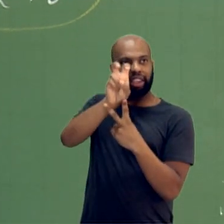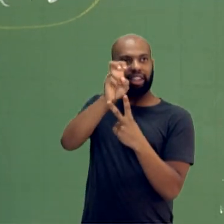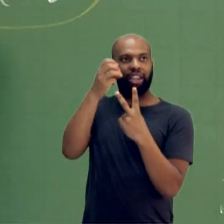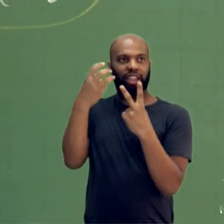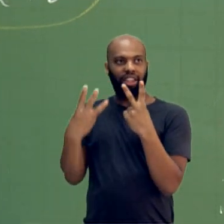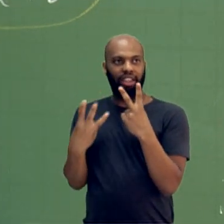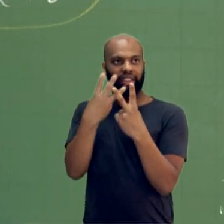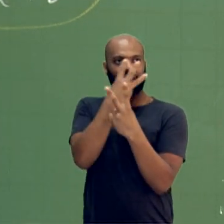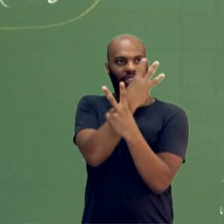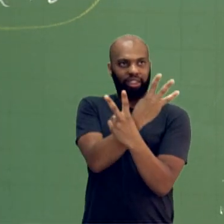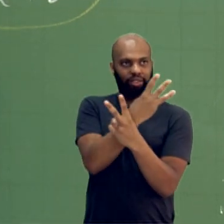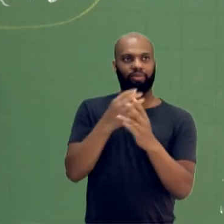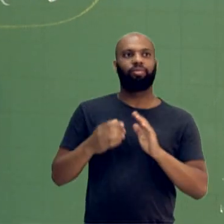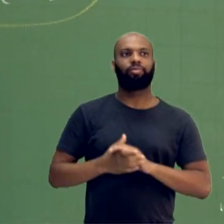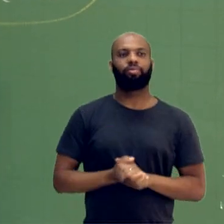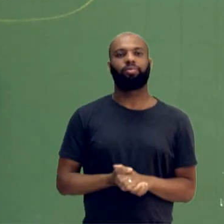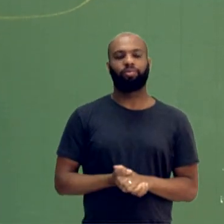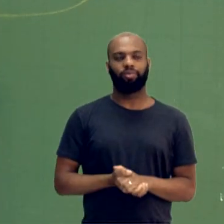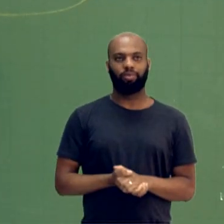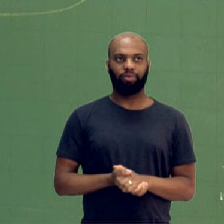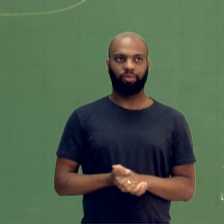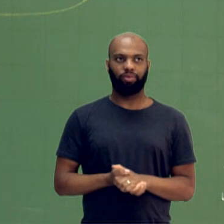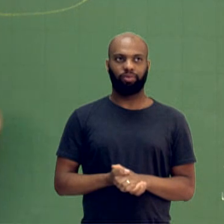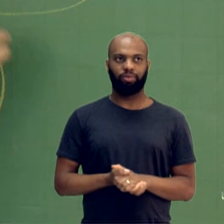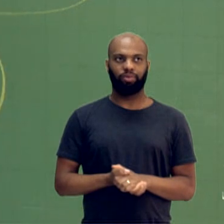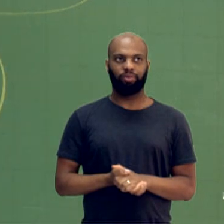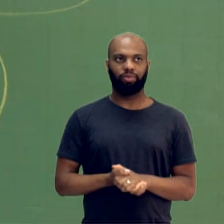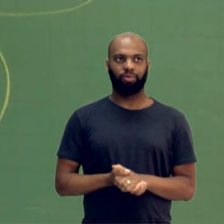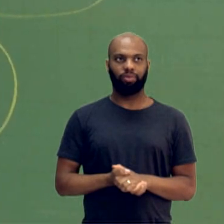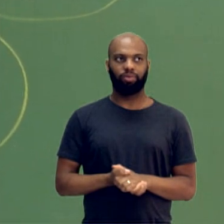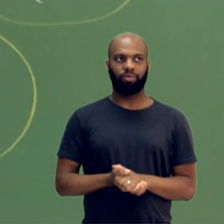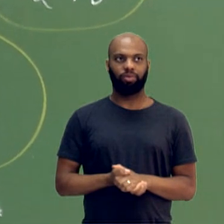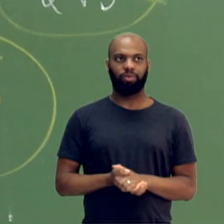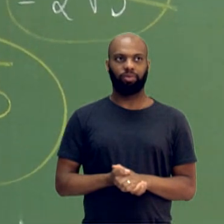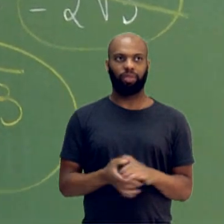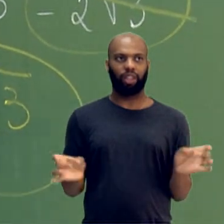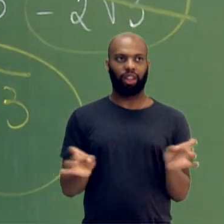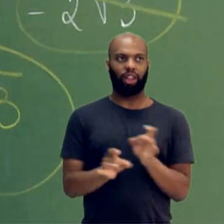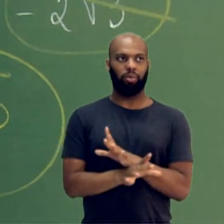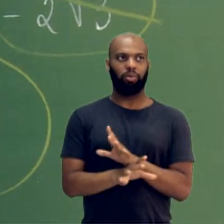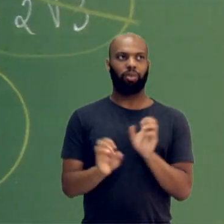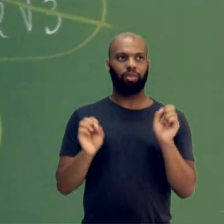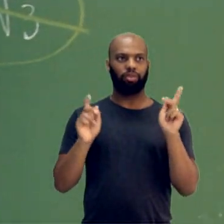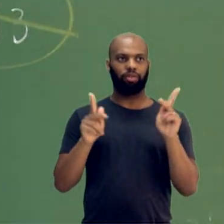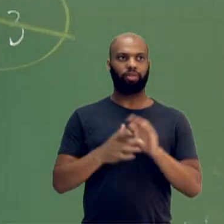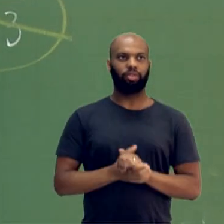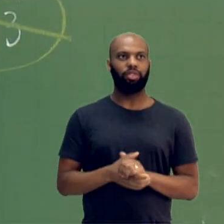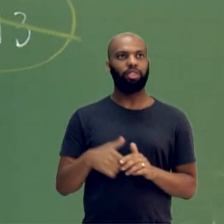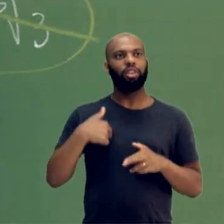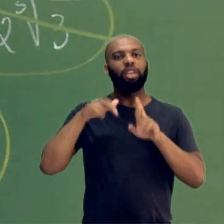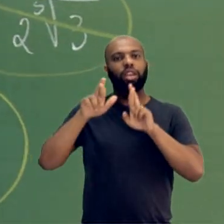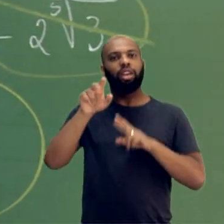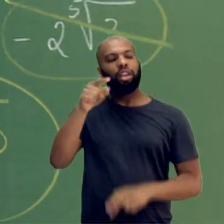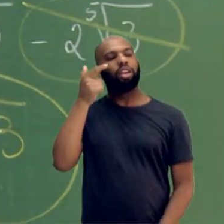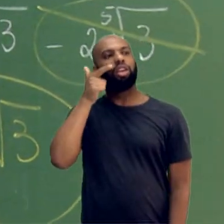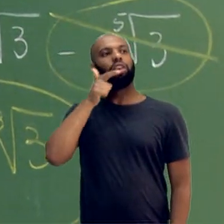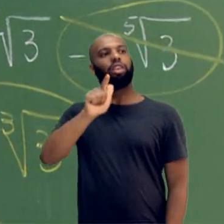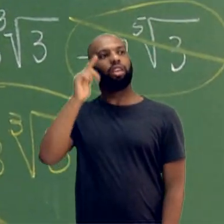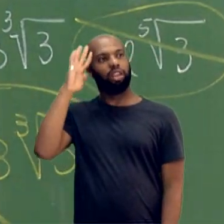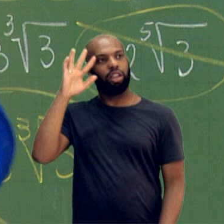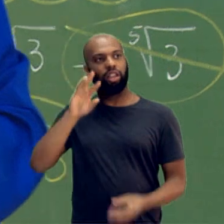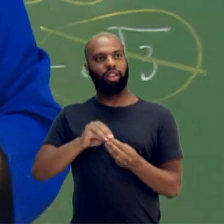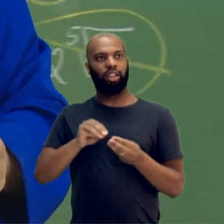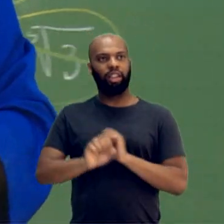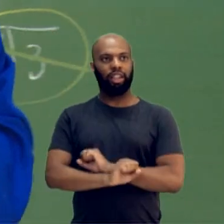3 raiz cúbica de 3. E acabou. Ok? Eu espero que vocês tenham